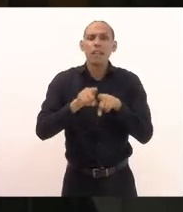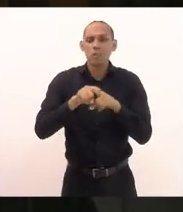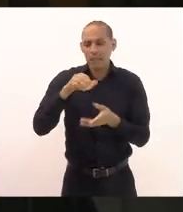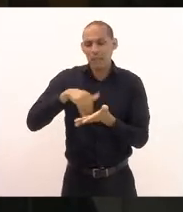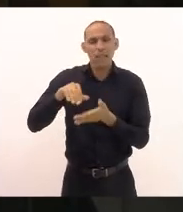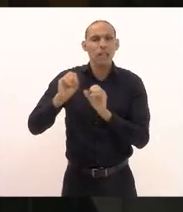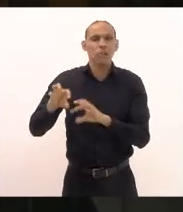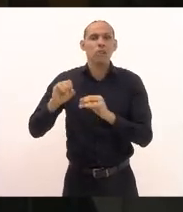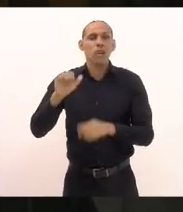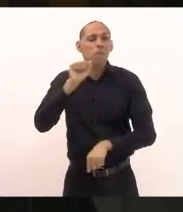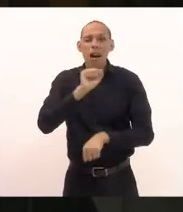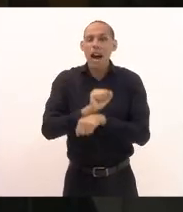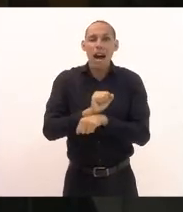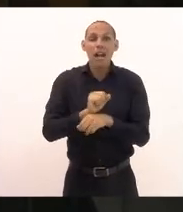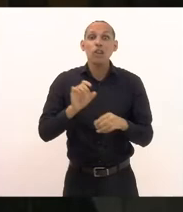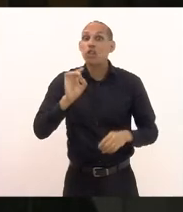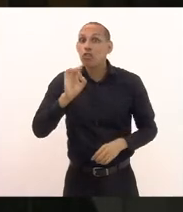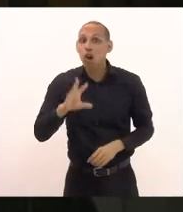no governo Cláudio Castro,